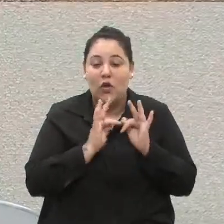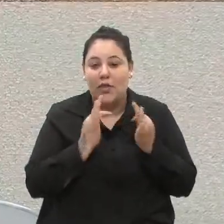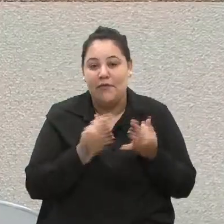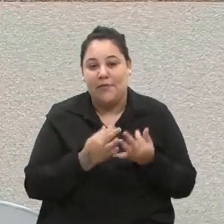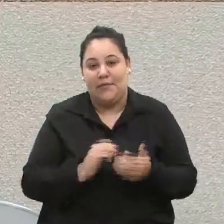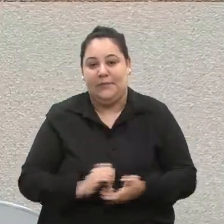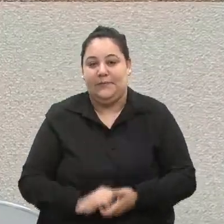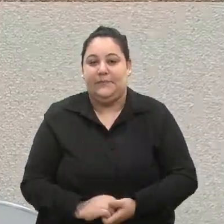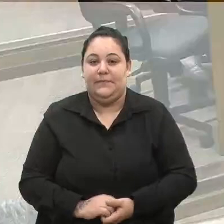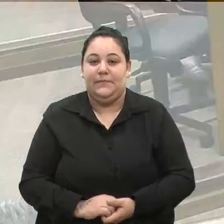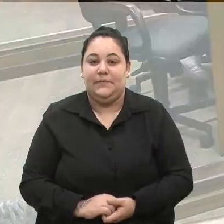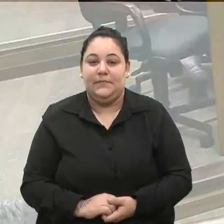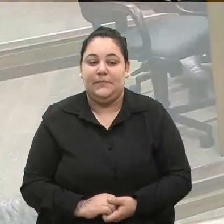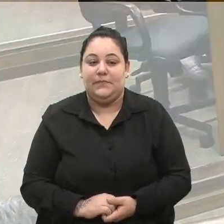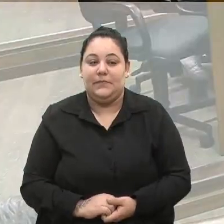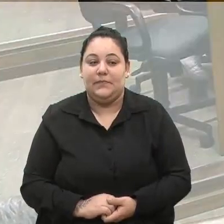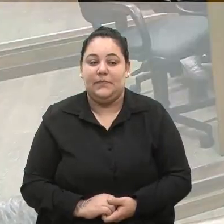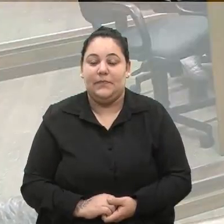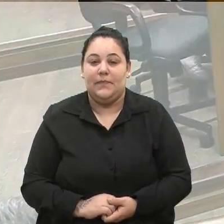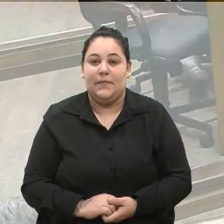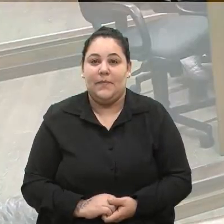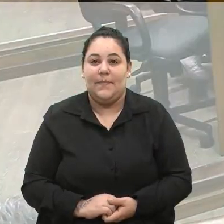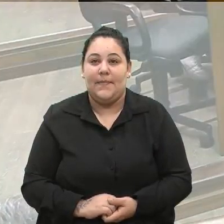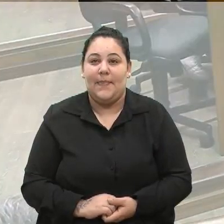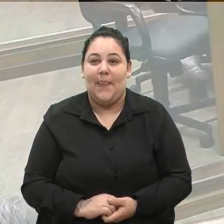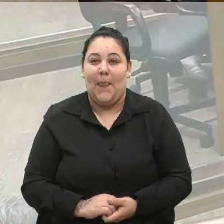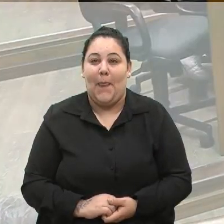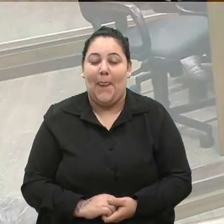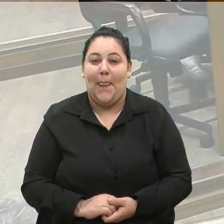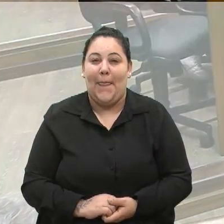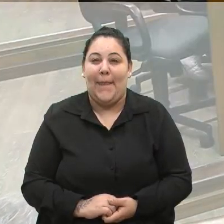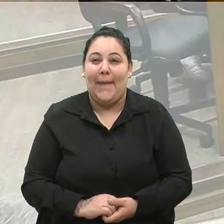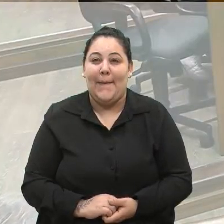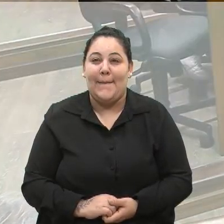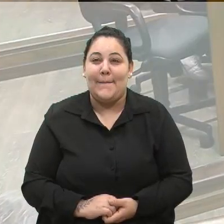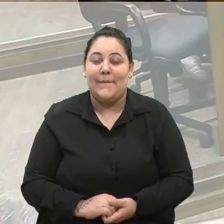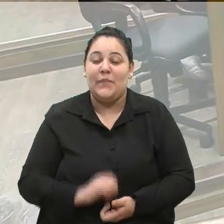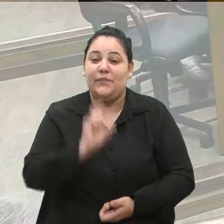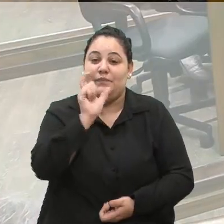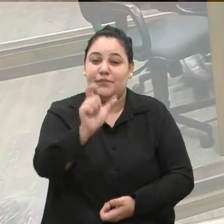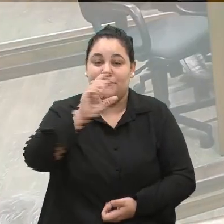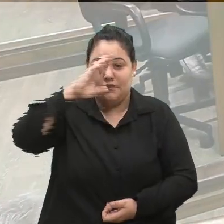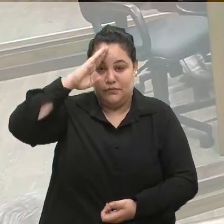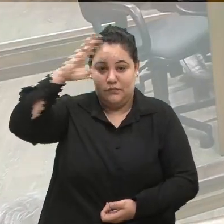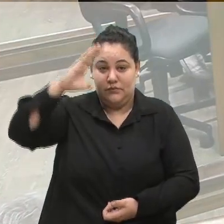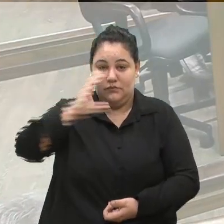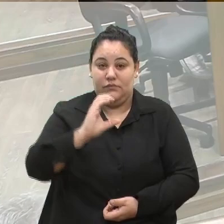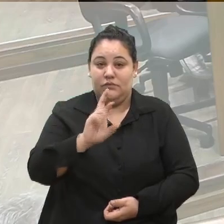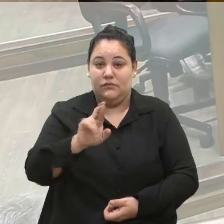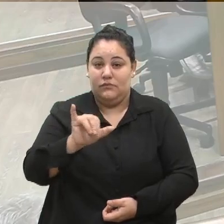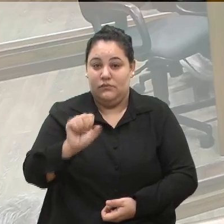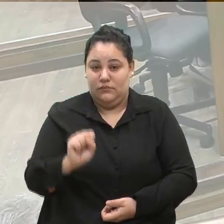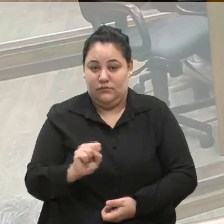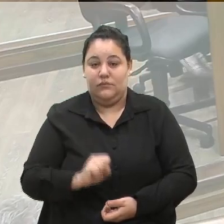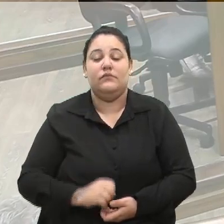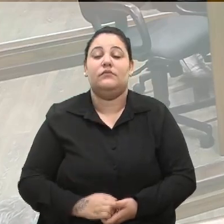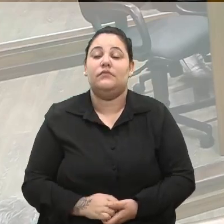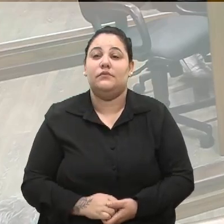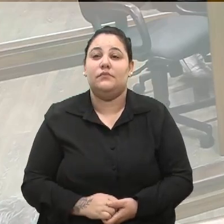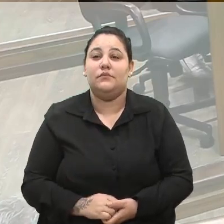presidente. Obrigada, vereador Fantinel. Com a palavra, vereador Tenente Cristiano Becker.